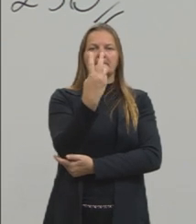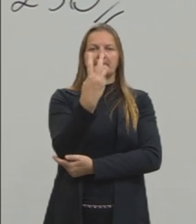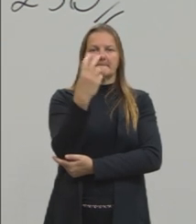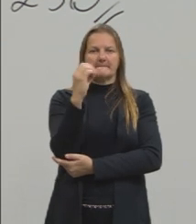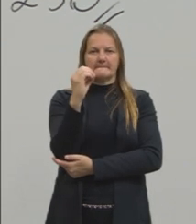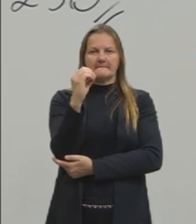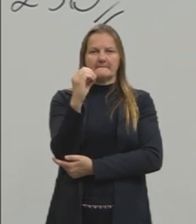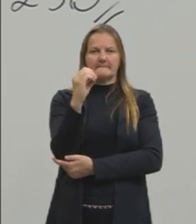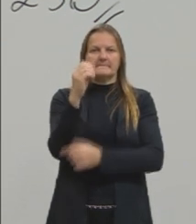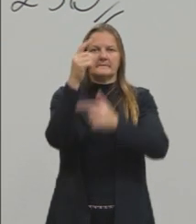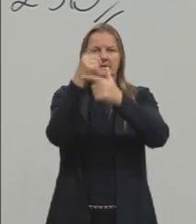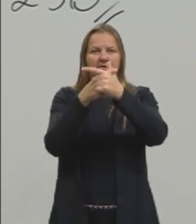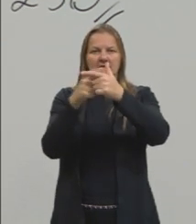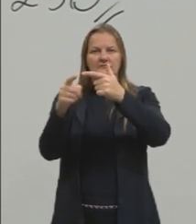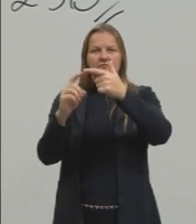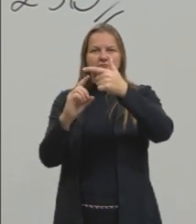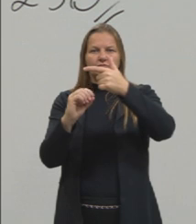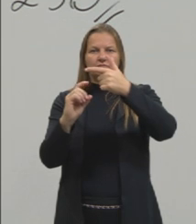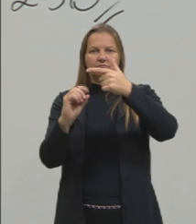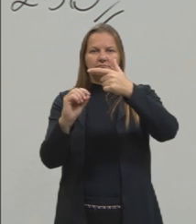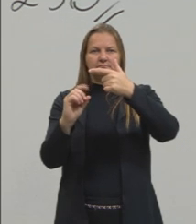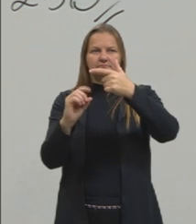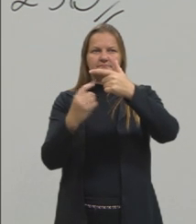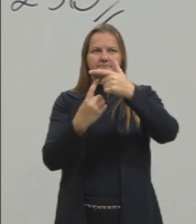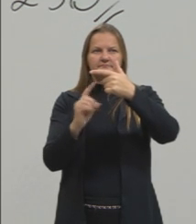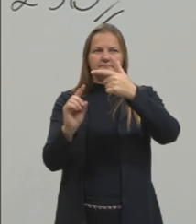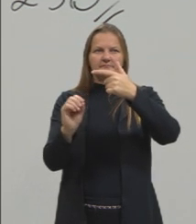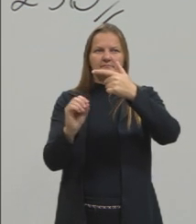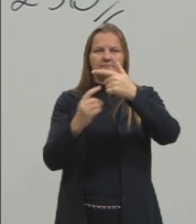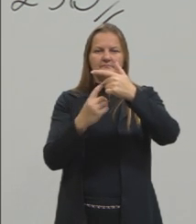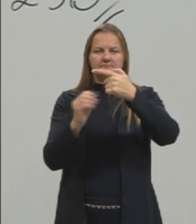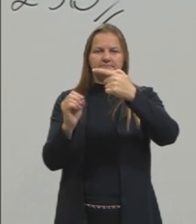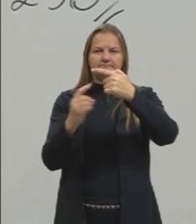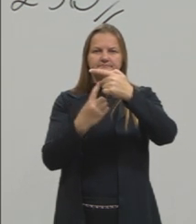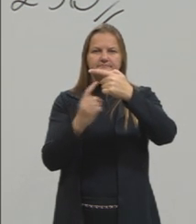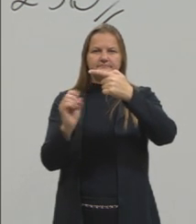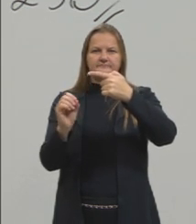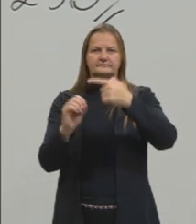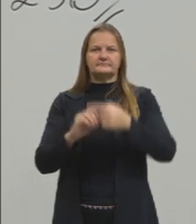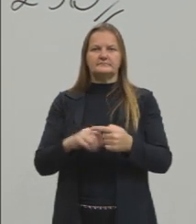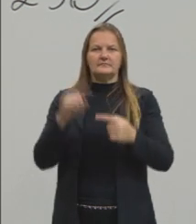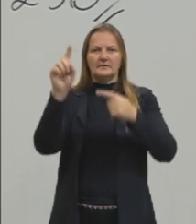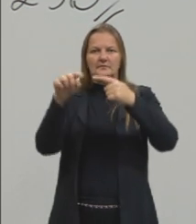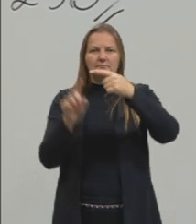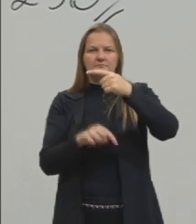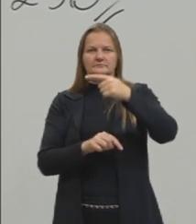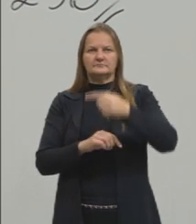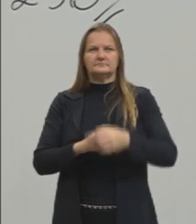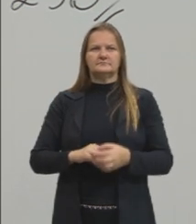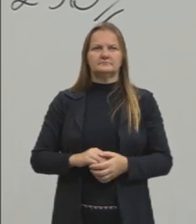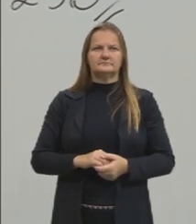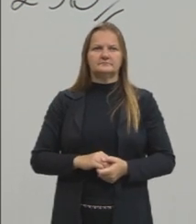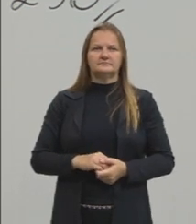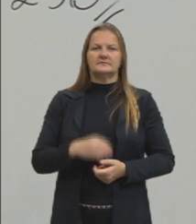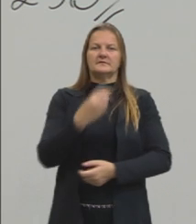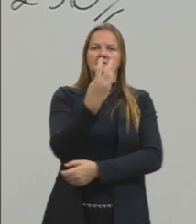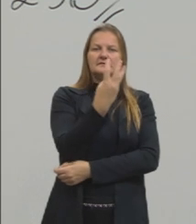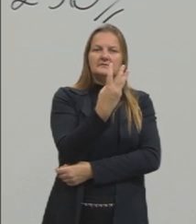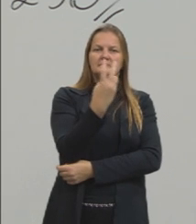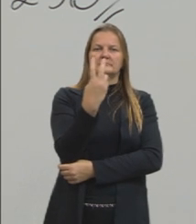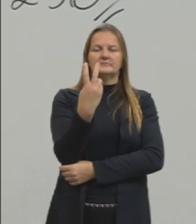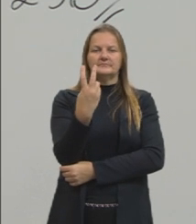320 / 10 e aqui eu posso simplificar é a cortar 0 com 0 eu vou ter